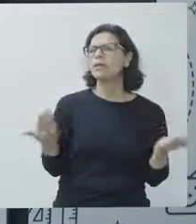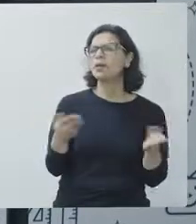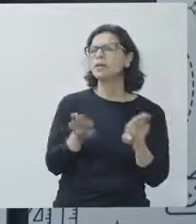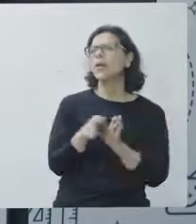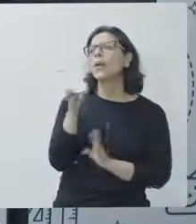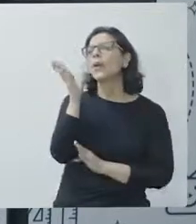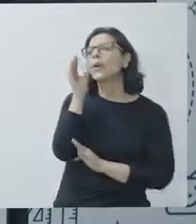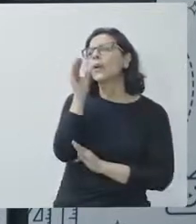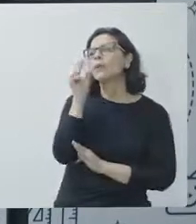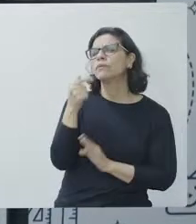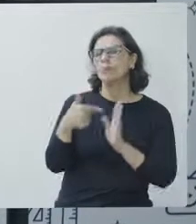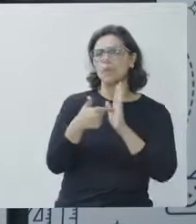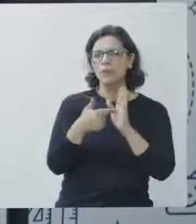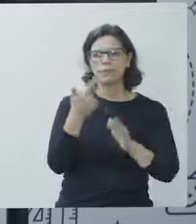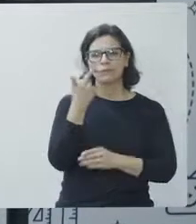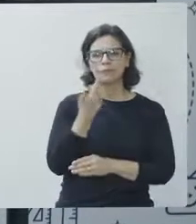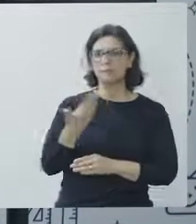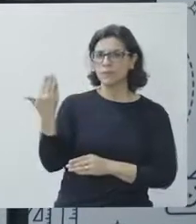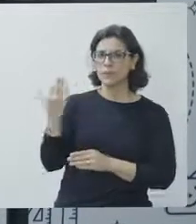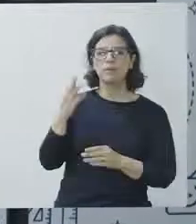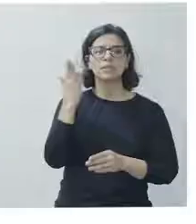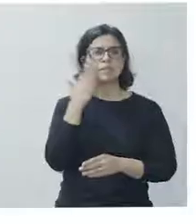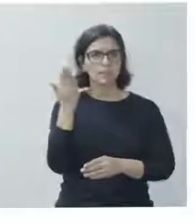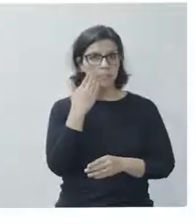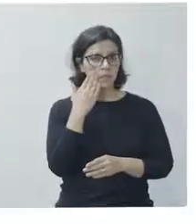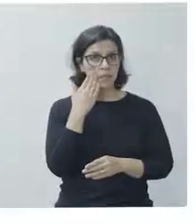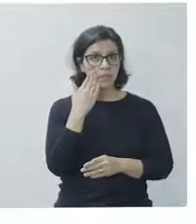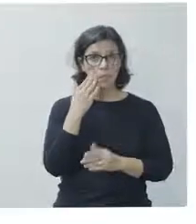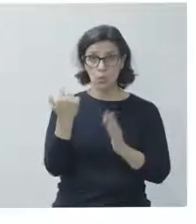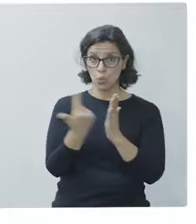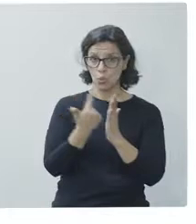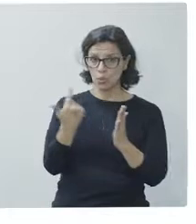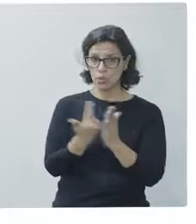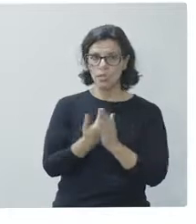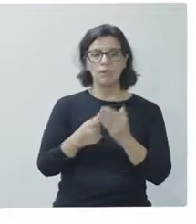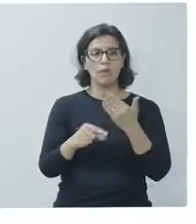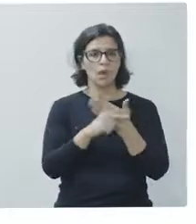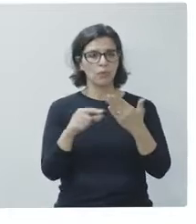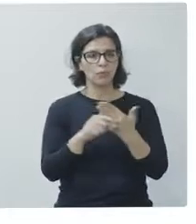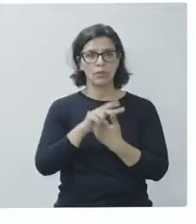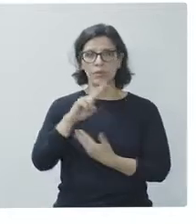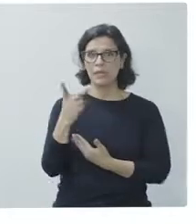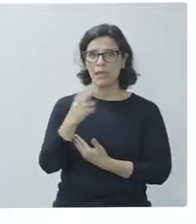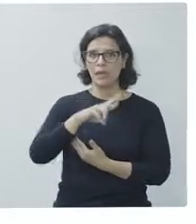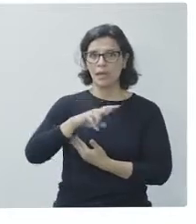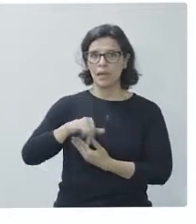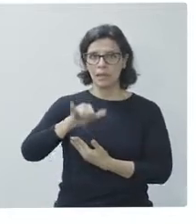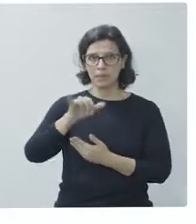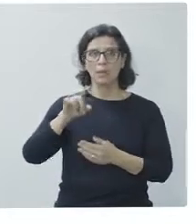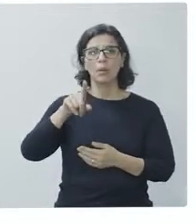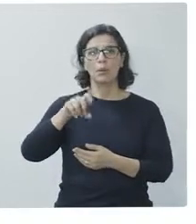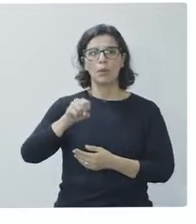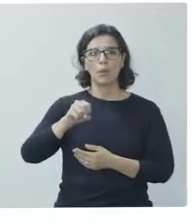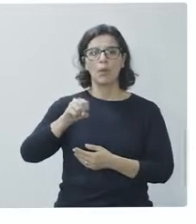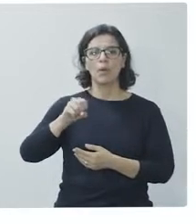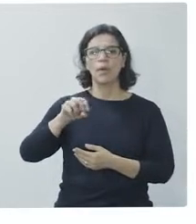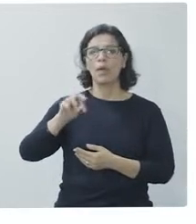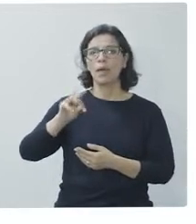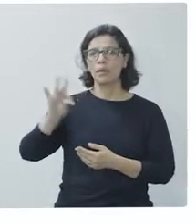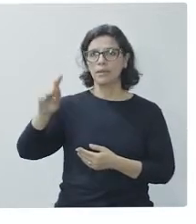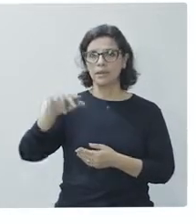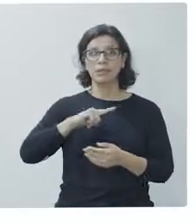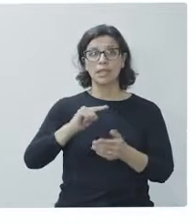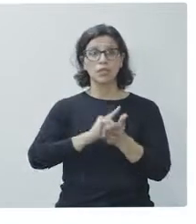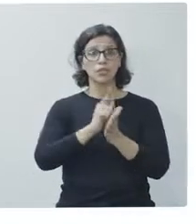uma curiosidade para vocês. Você sabia que a autora da saga Harry Potter também escreve